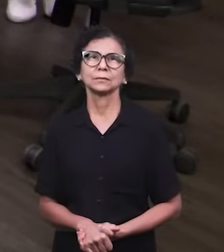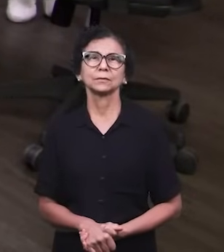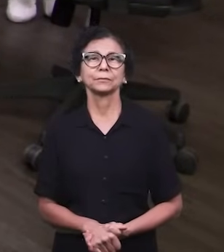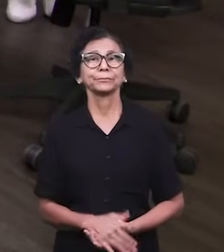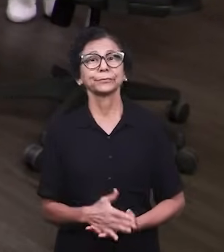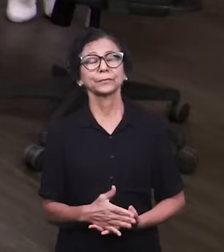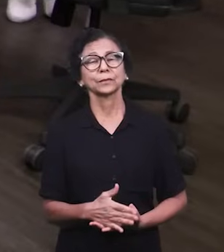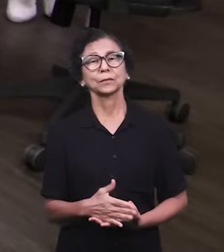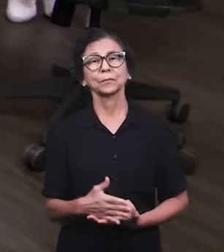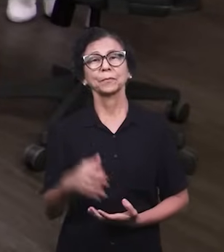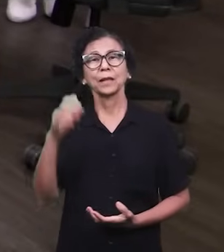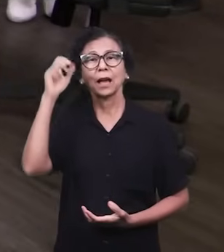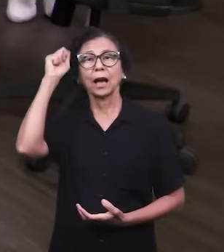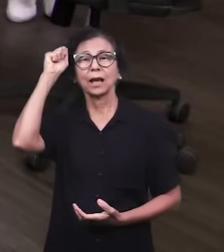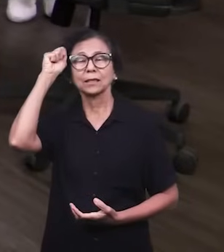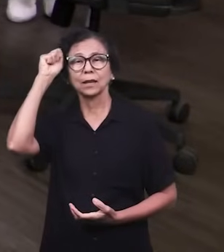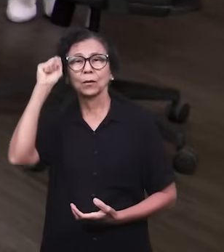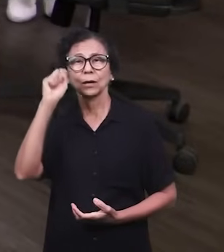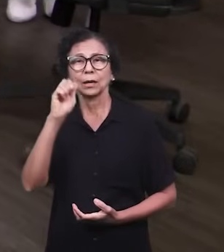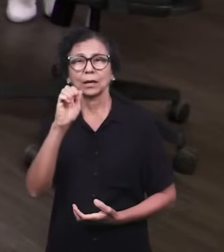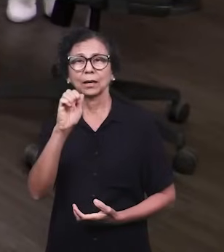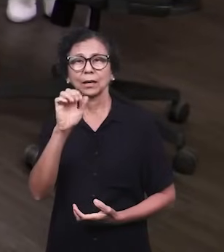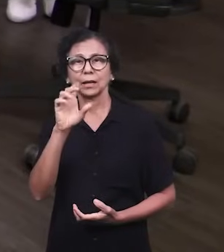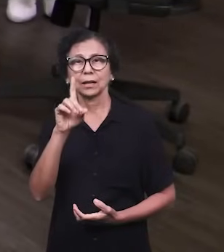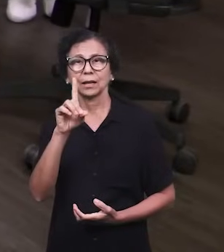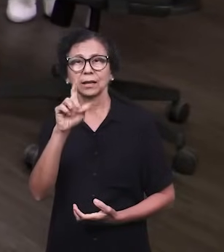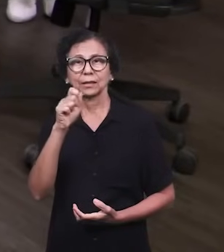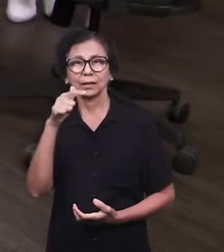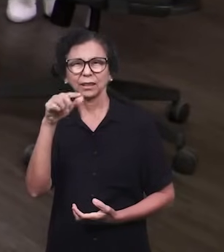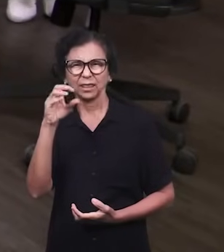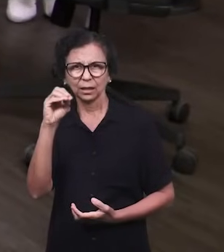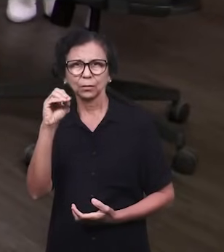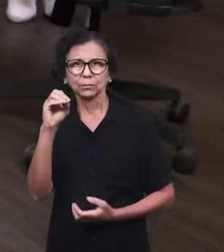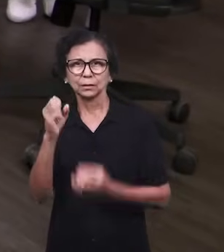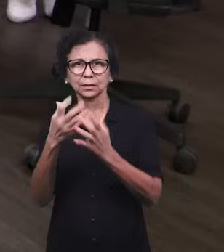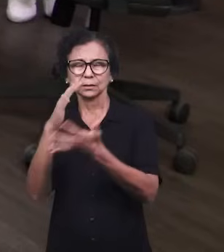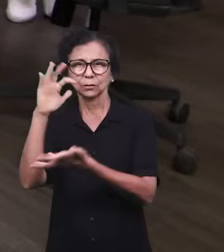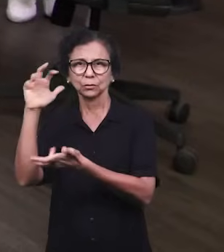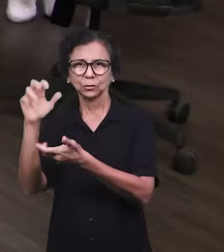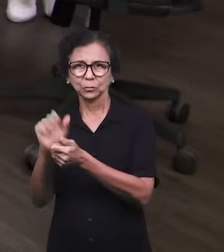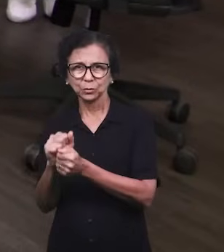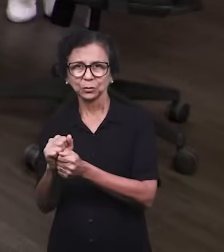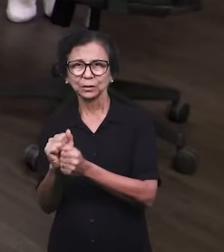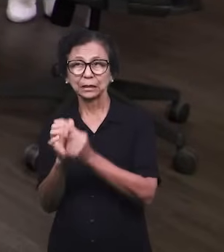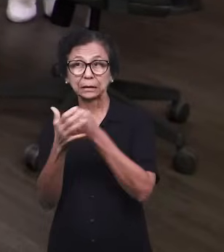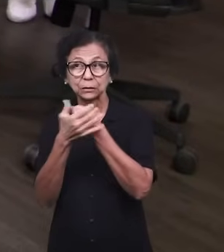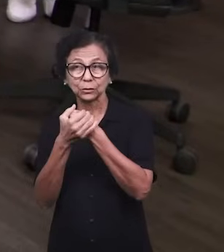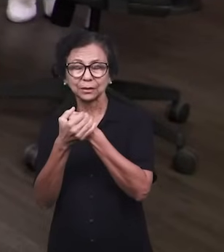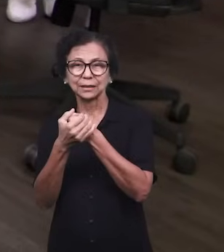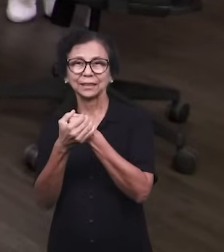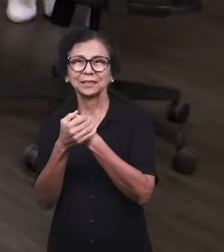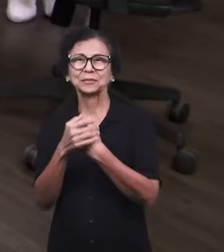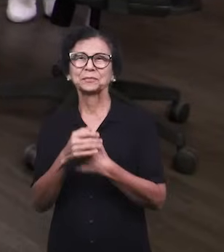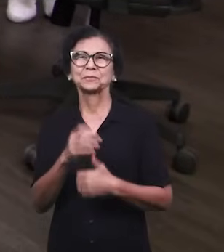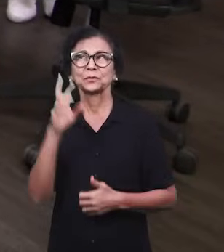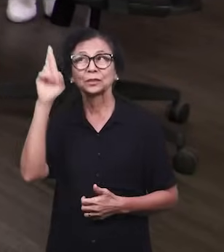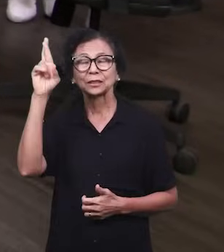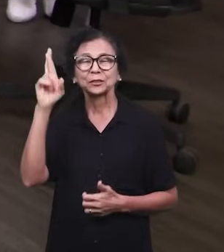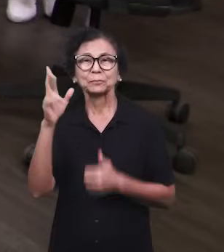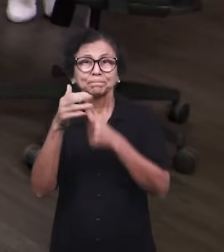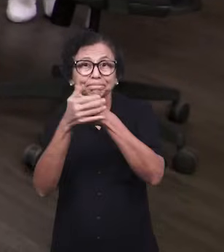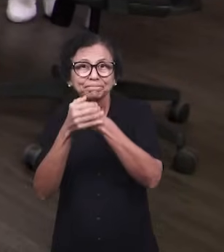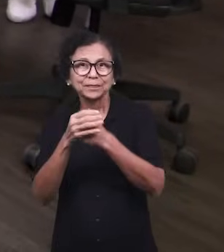Se escondeu do Senhor. Às vezes a gente quer correr dele. Não, corra para ele, porque ele tem a solução. Amém? Glória a Jesus. Está respondido?